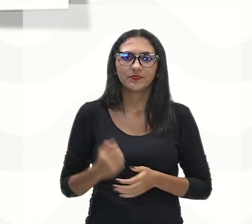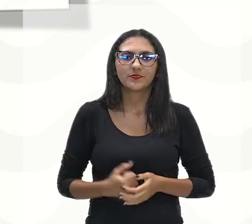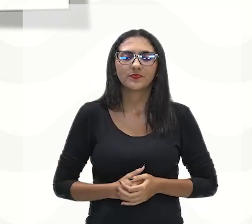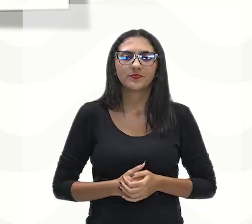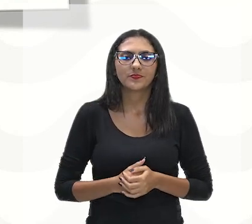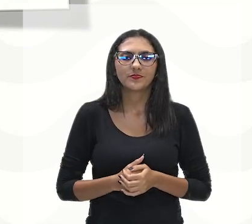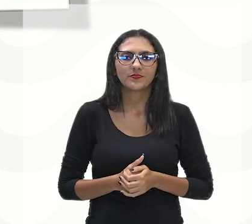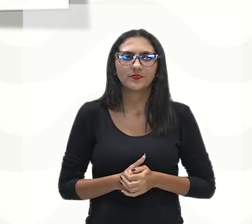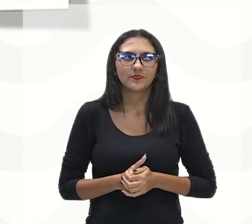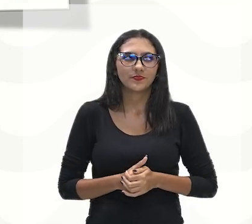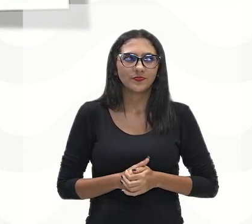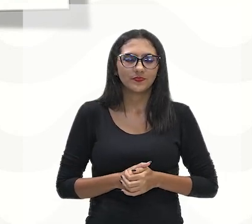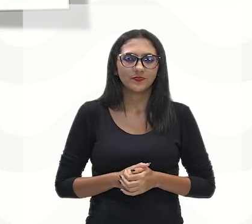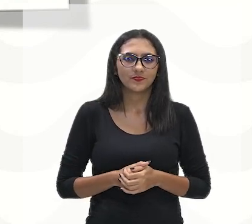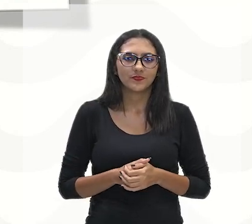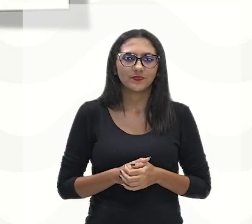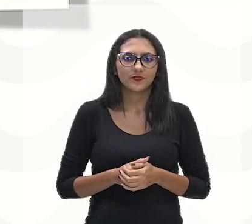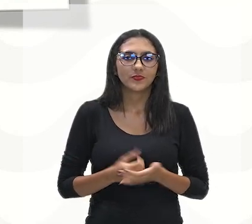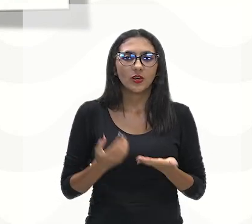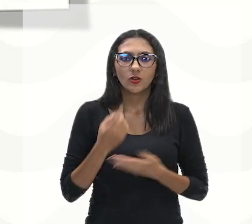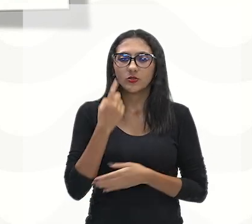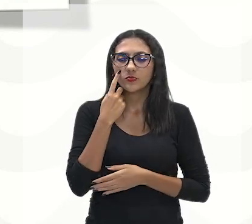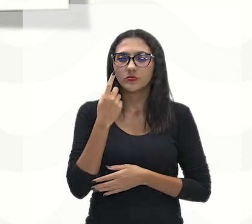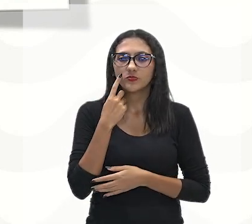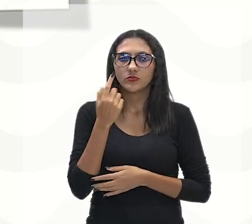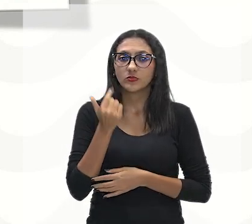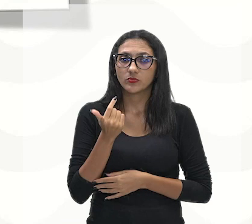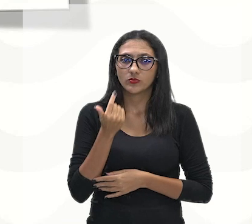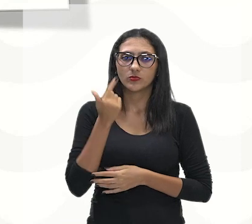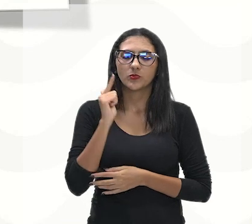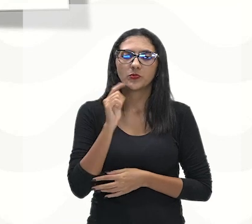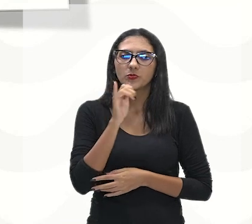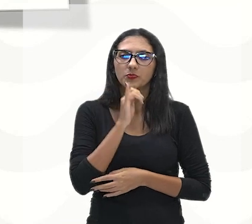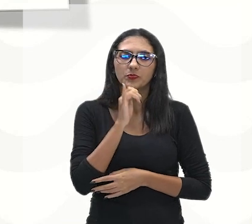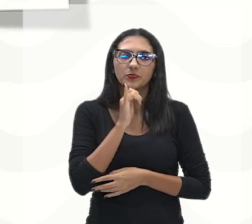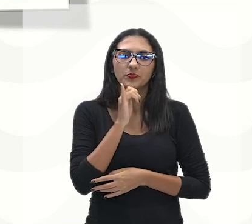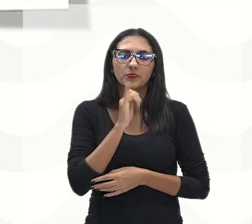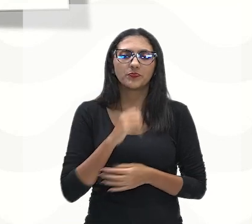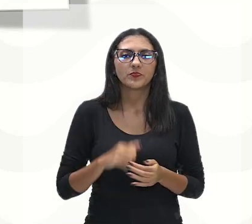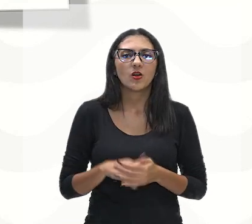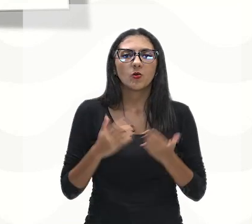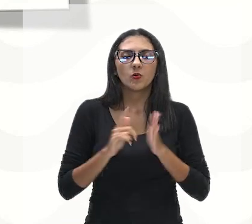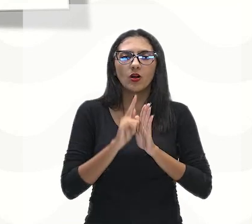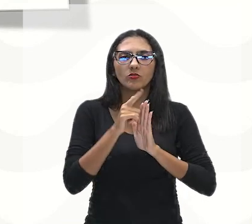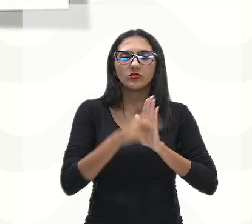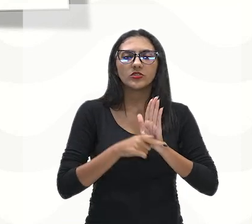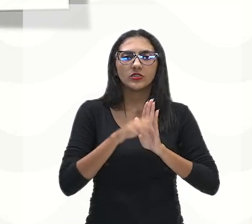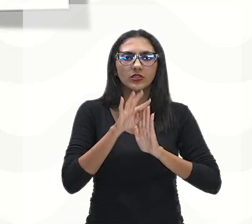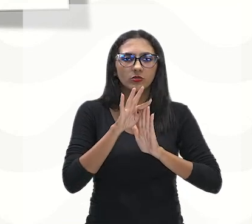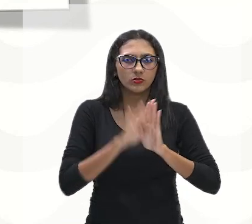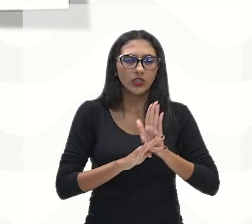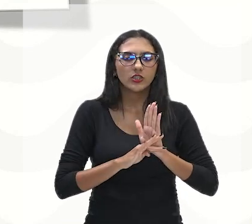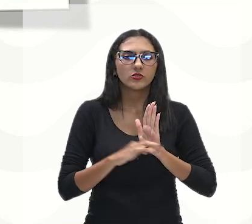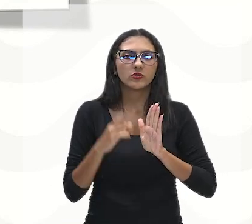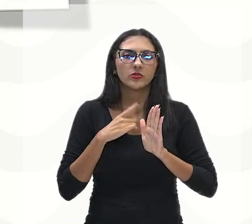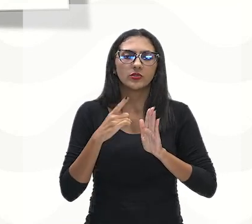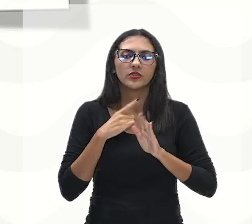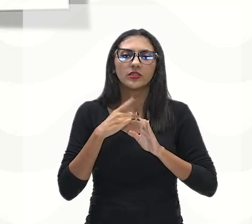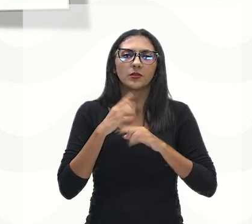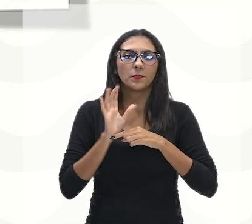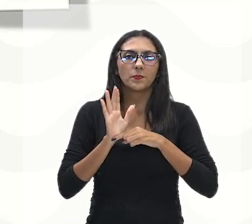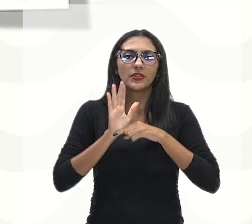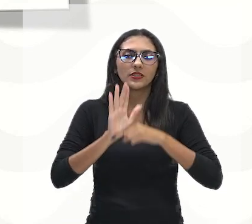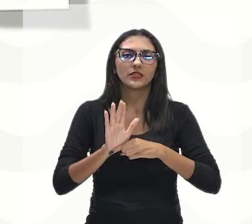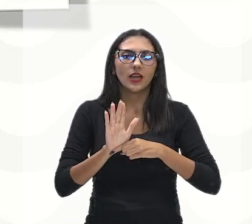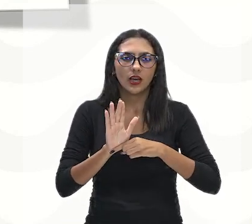Esse aqui, mais um exemplo. Qual gênero textual está representado na imagem?